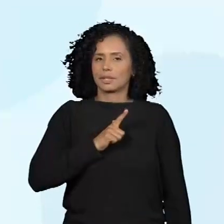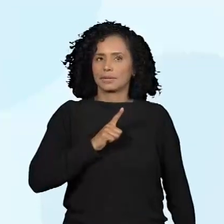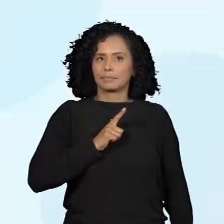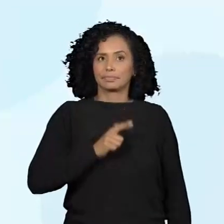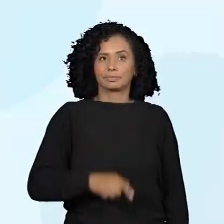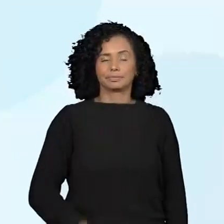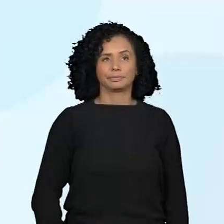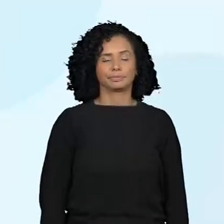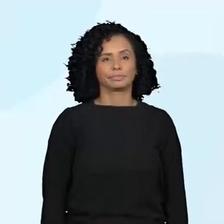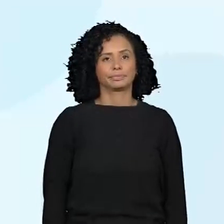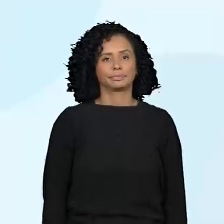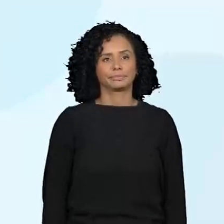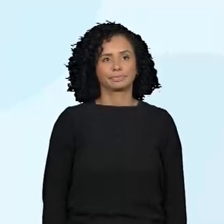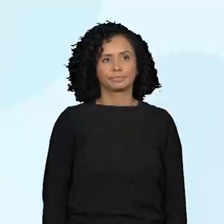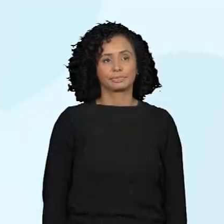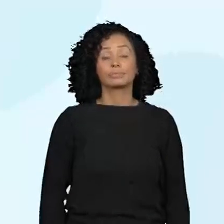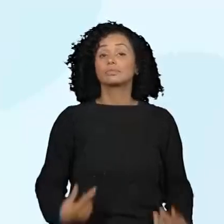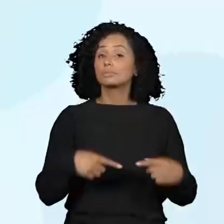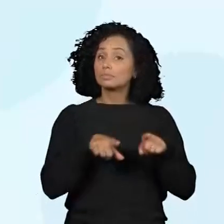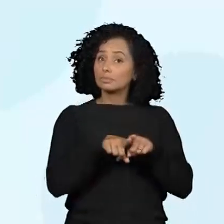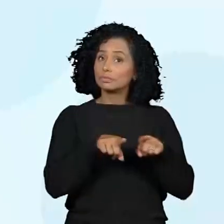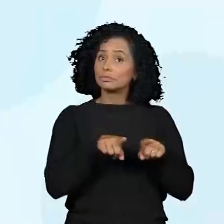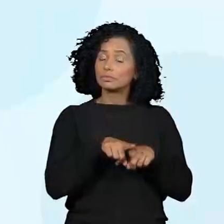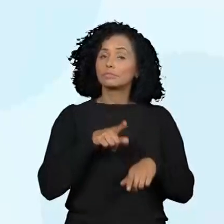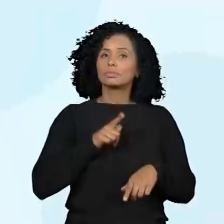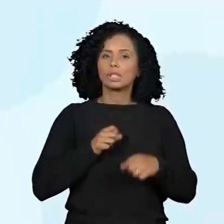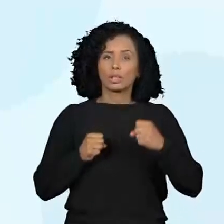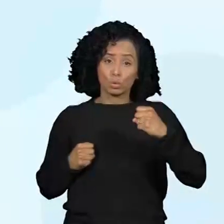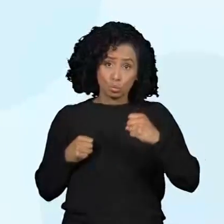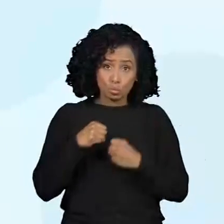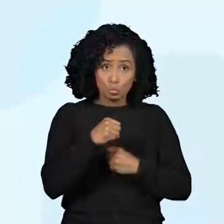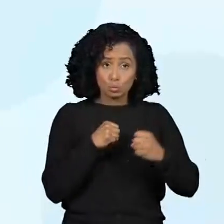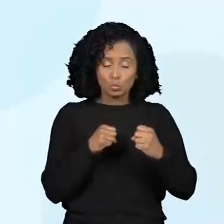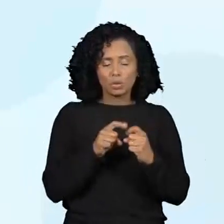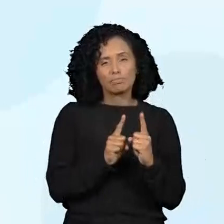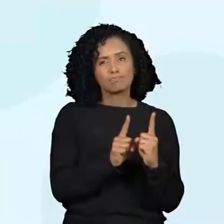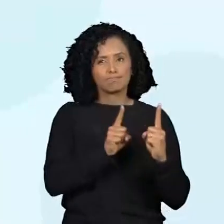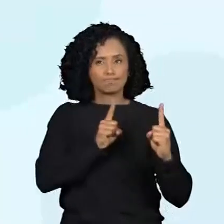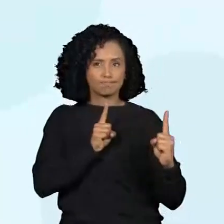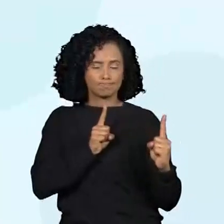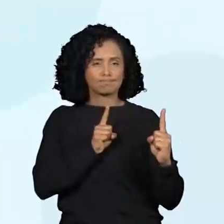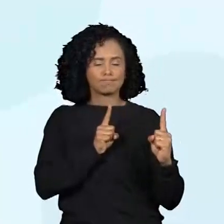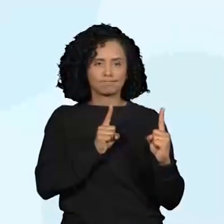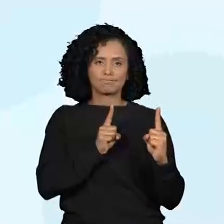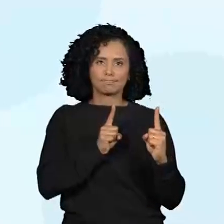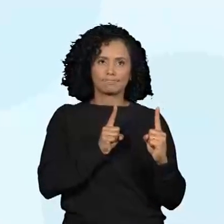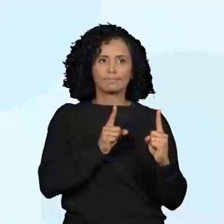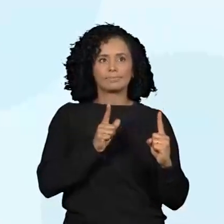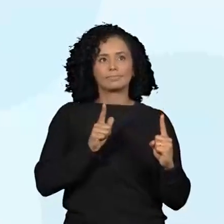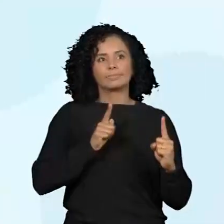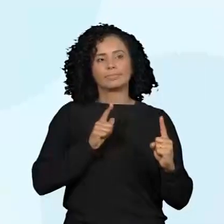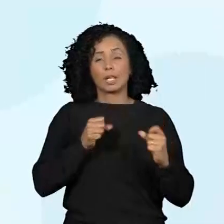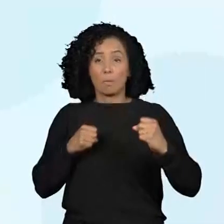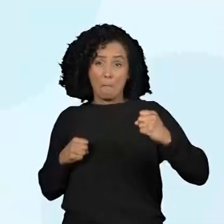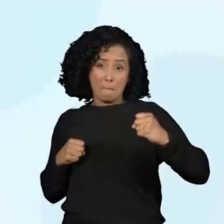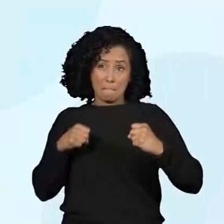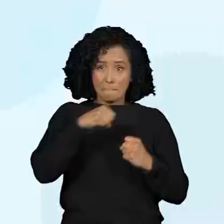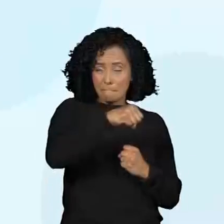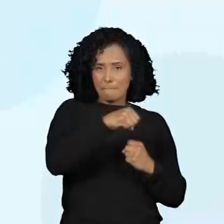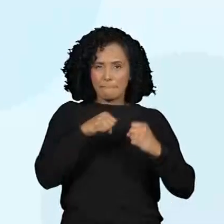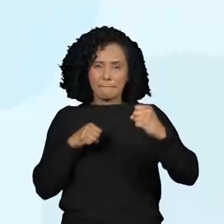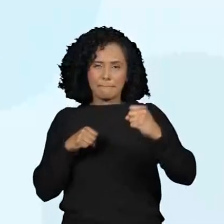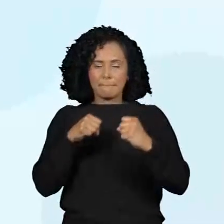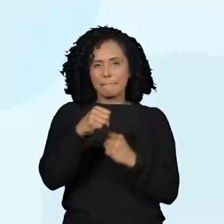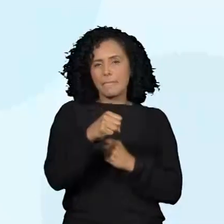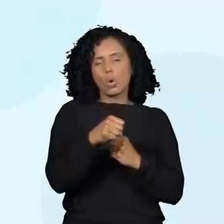outras. Temos também as lutas de média distância, que são as lutas de percussão, toque,